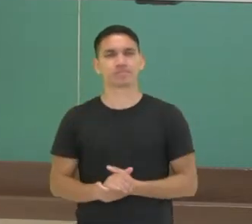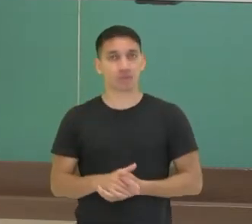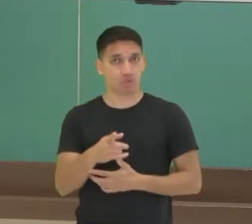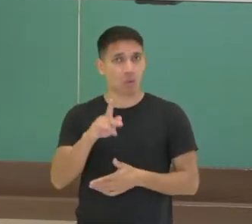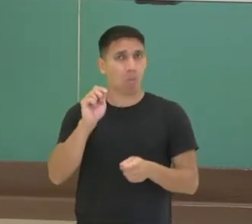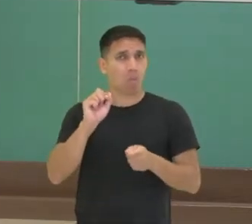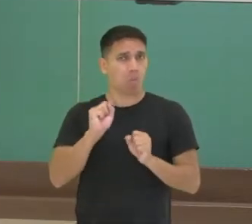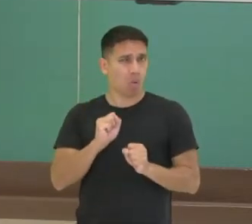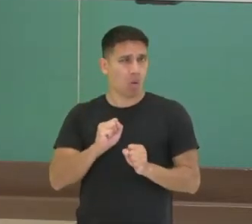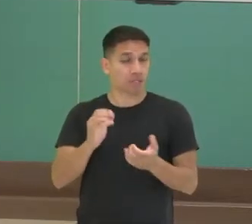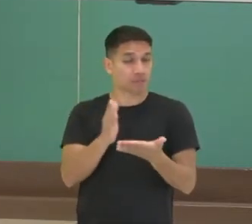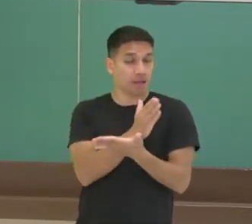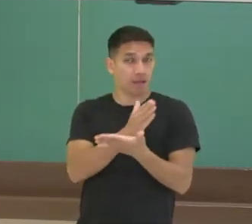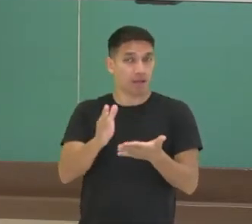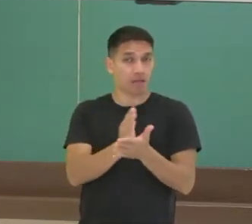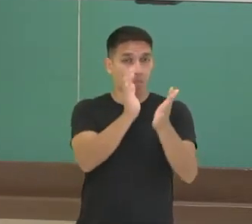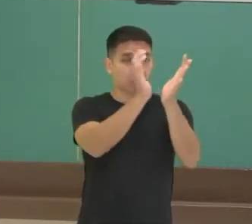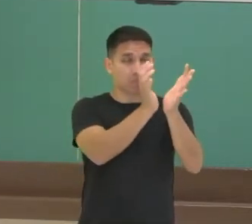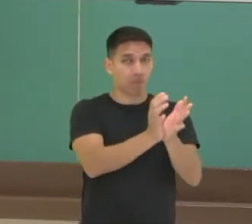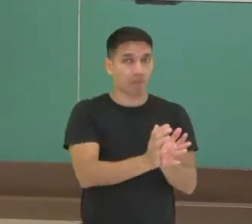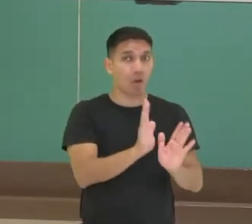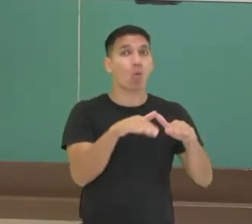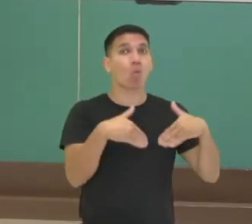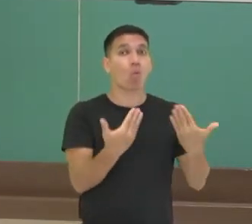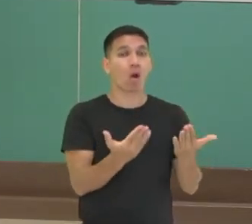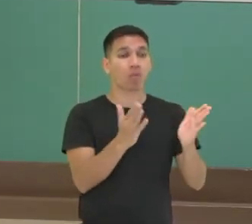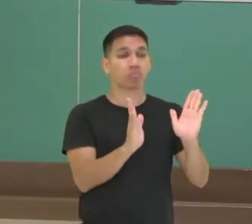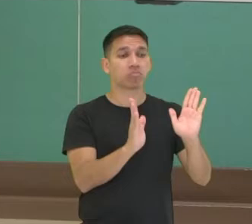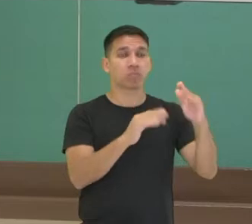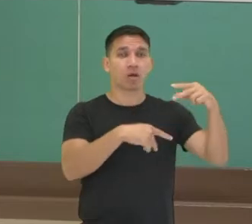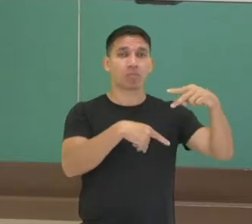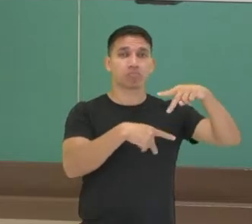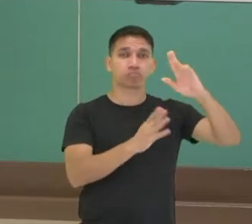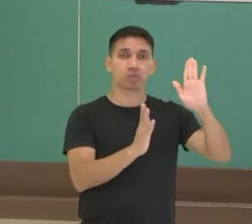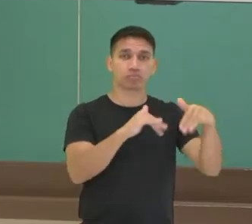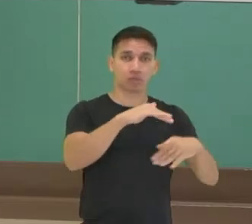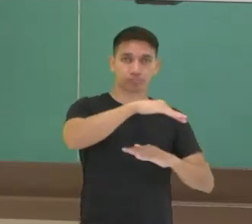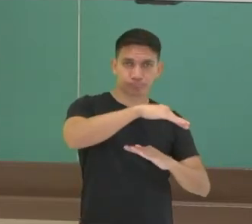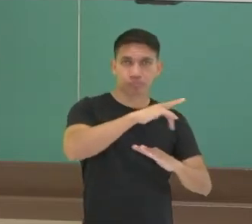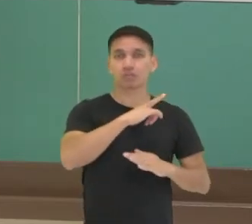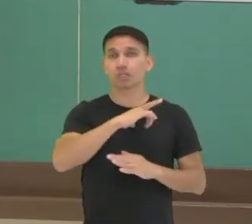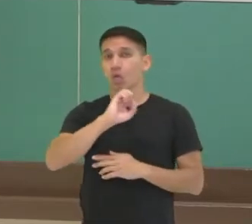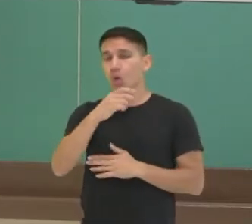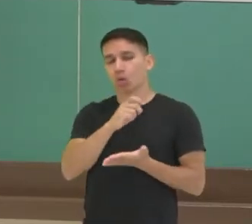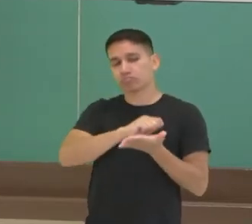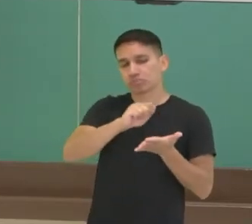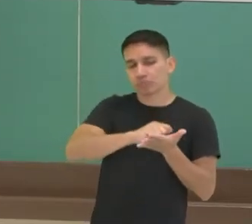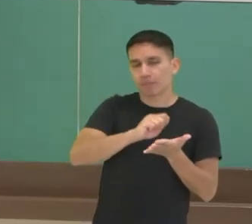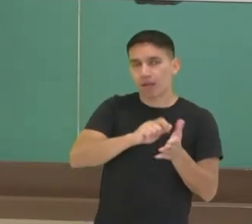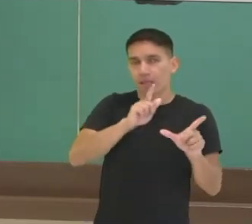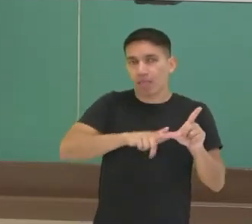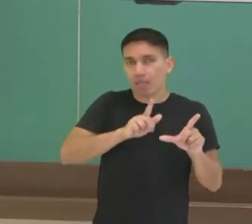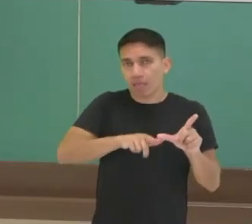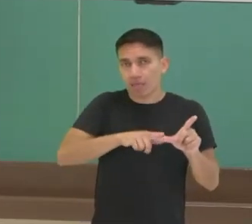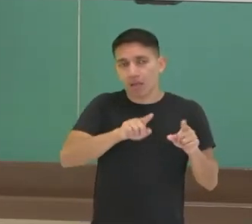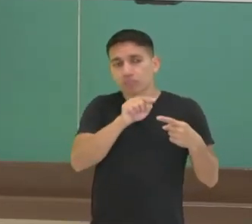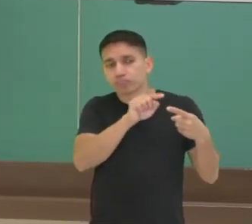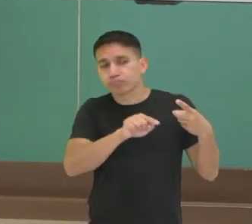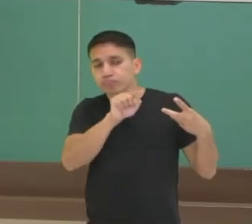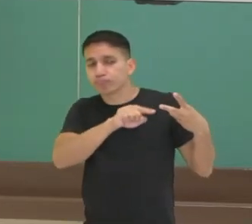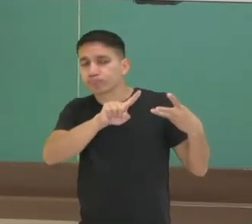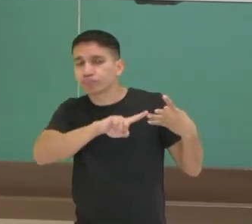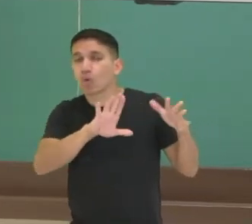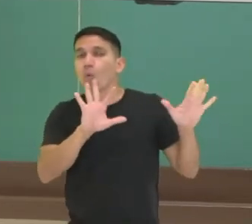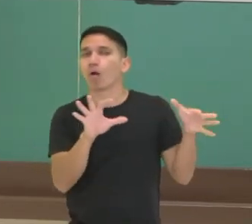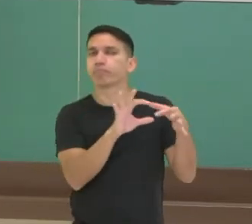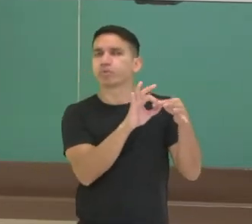caderno, paralelogramos, trapézios, e anotar as letrinhas, né? Ou você pode reproduzir os desenhos e circulando os trapézios